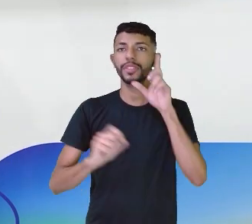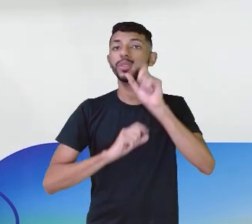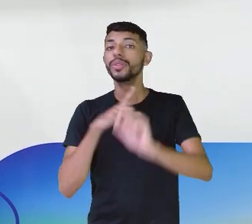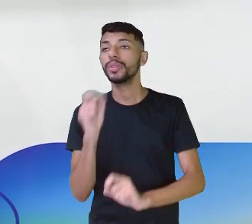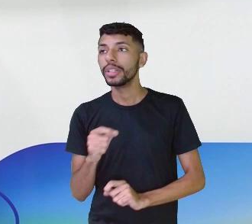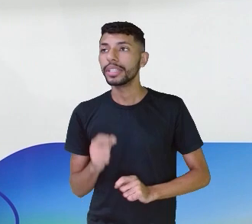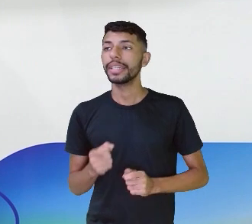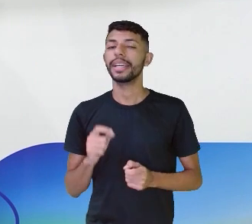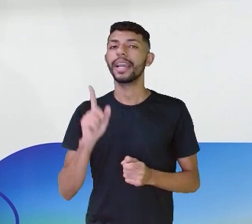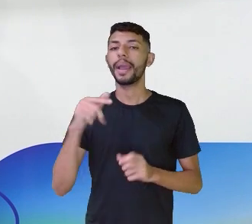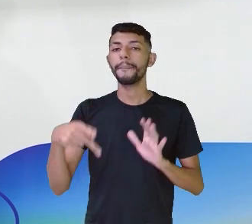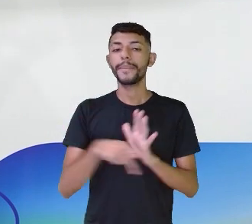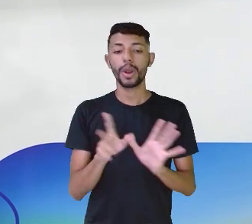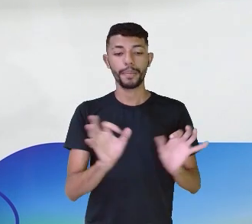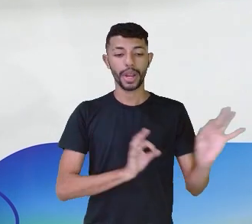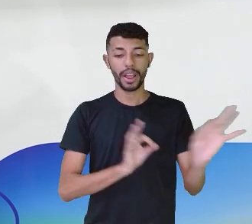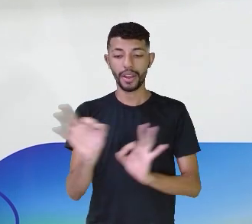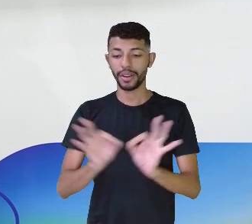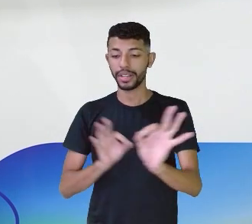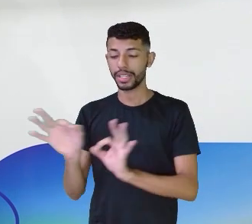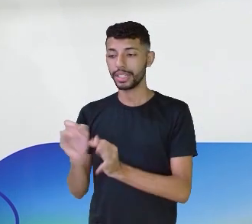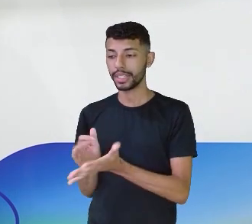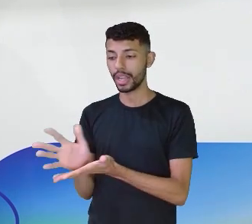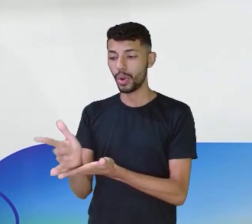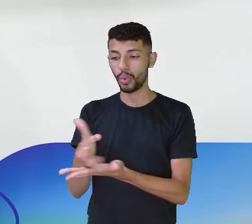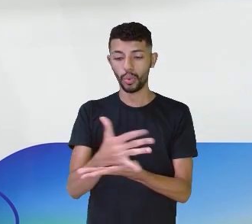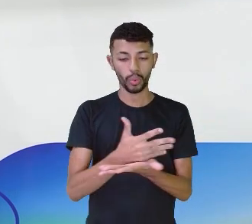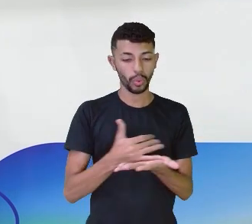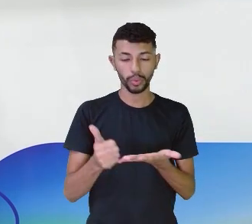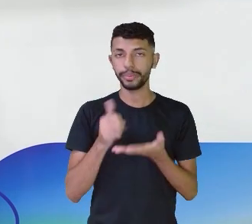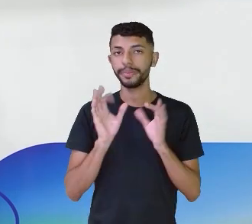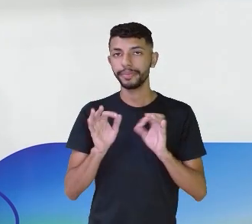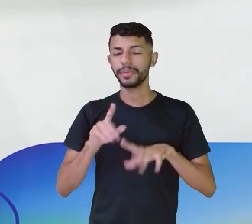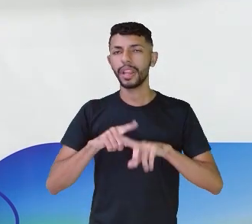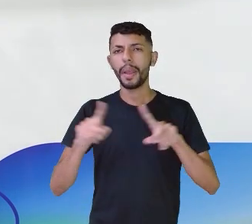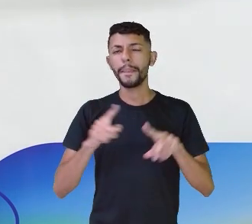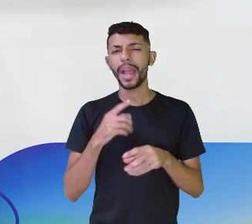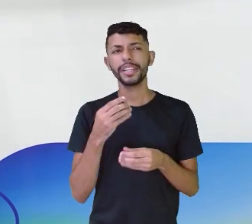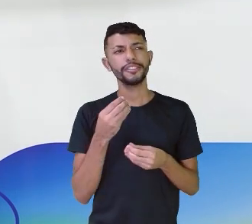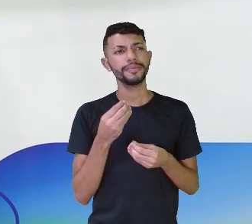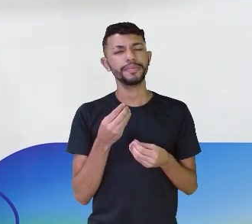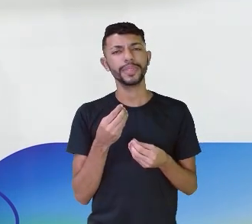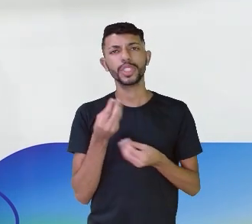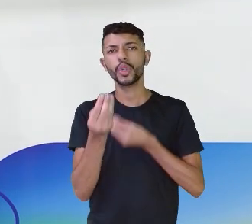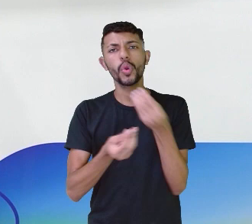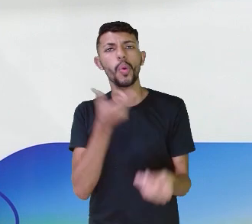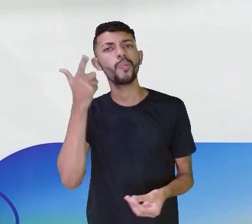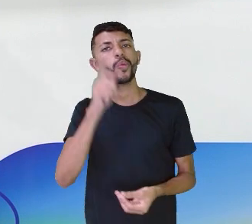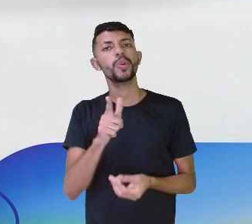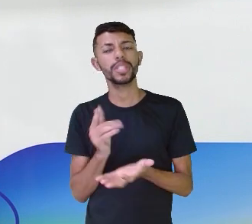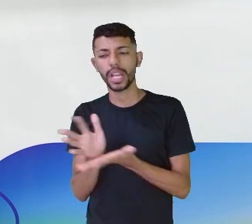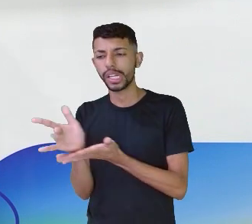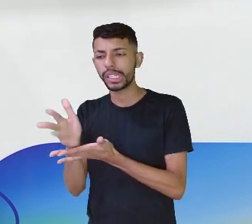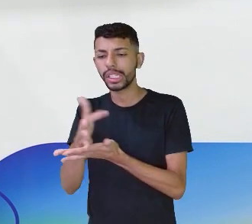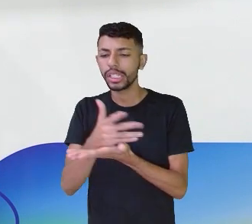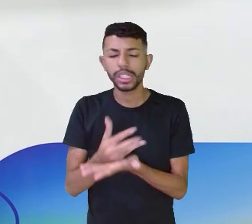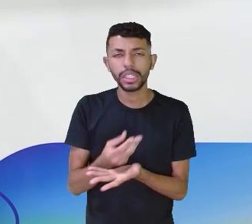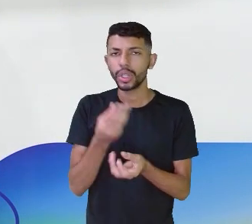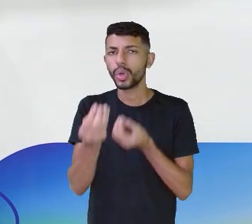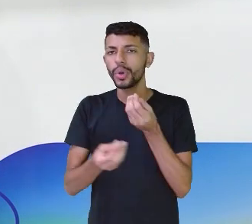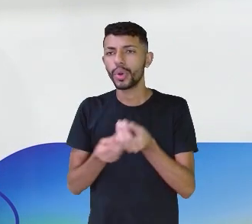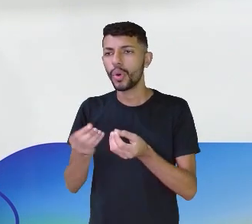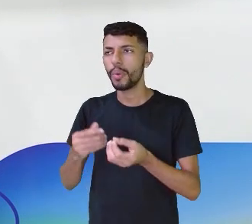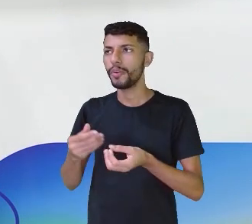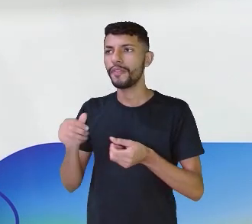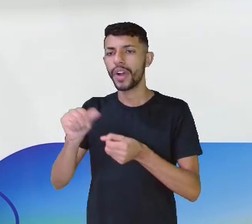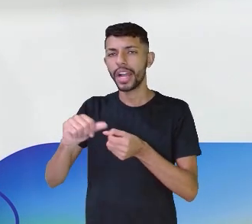eles servem para organização de dados. Professor, e como é que eu obtenho esses dados? Como é que eu